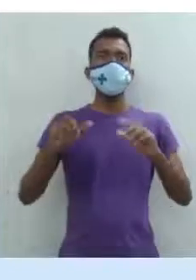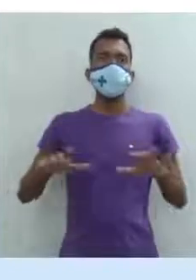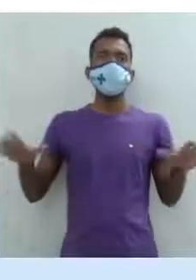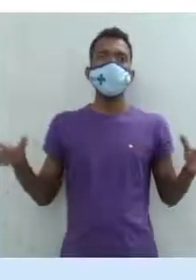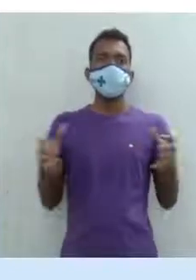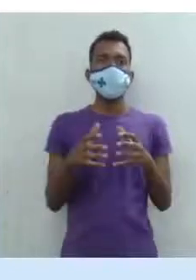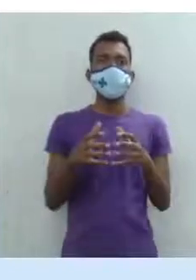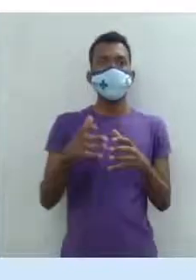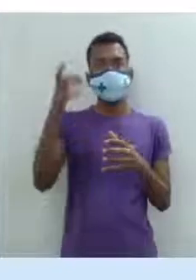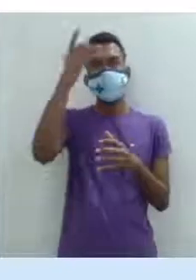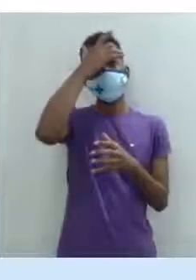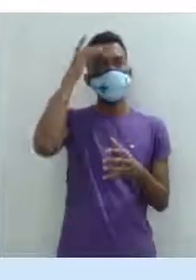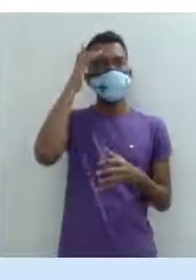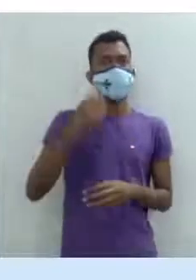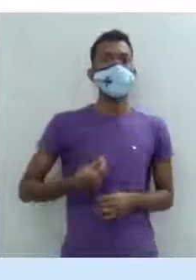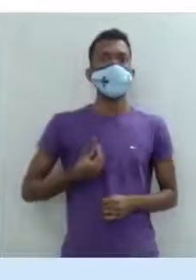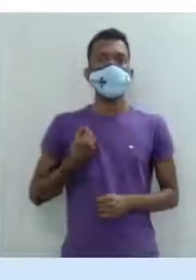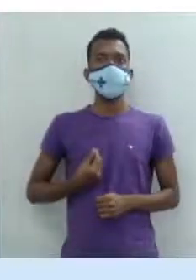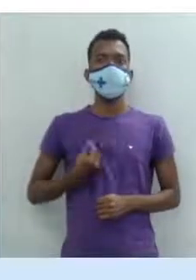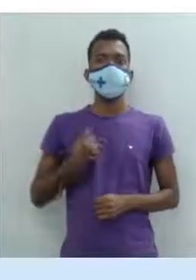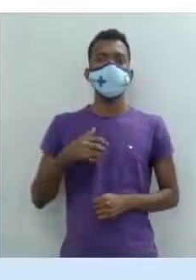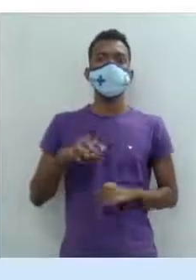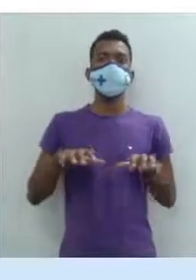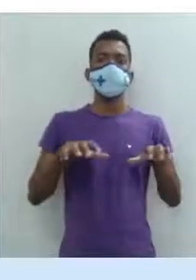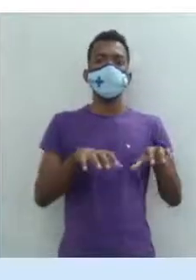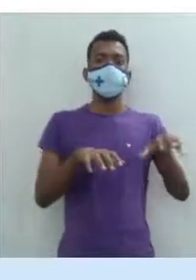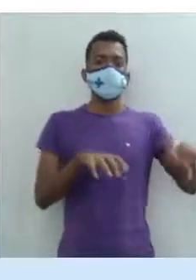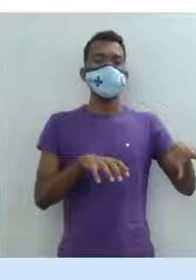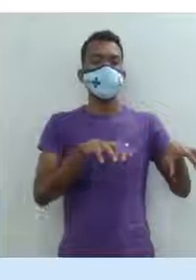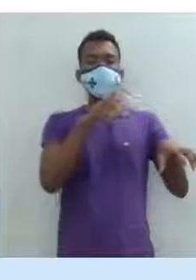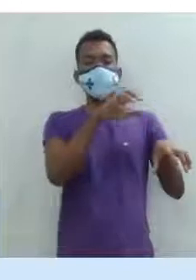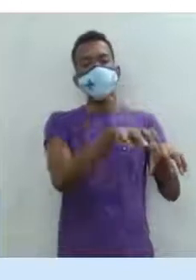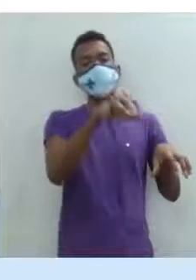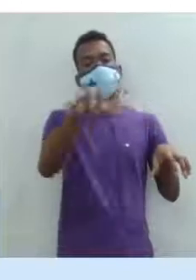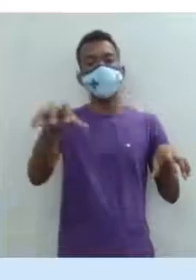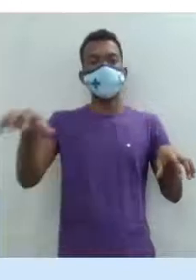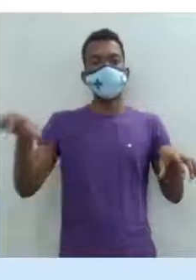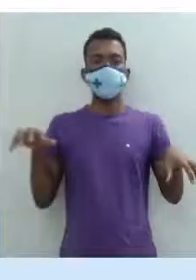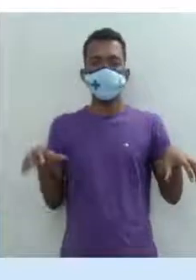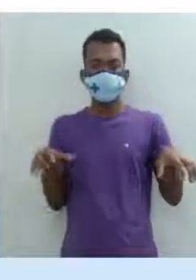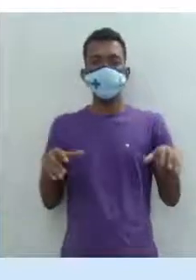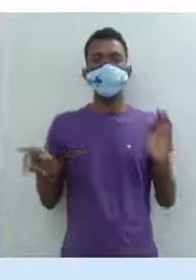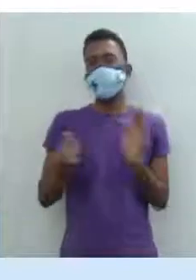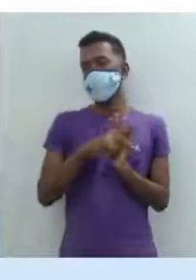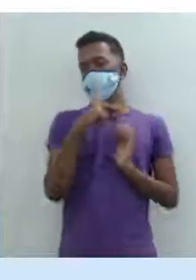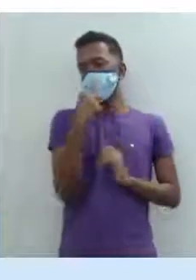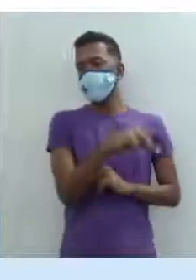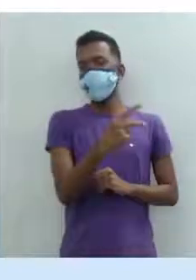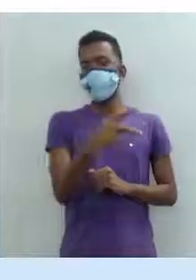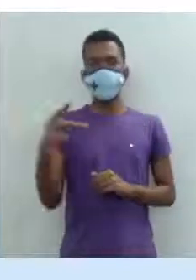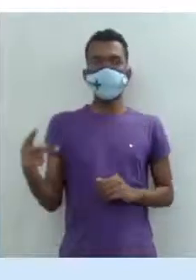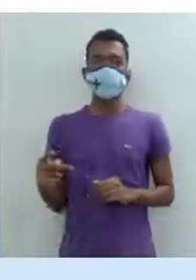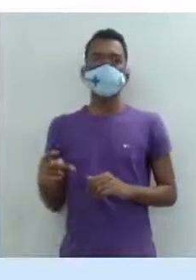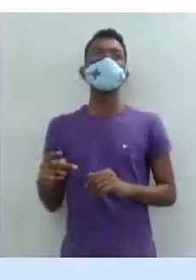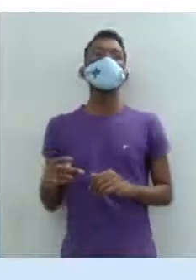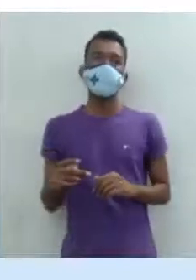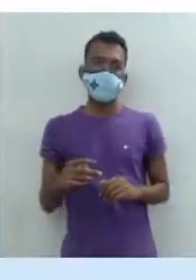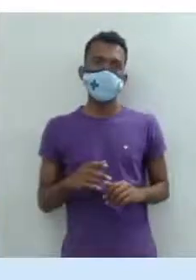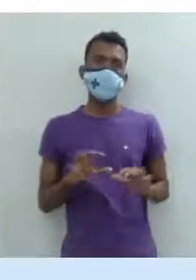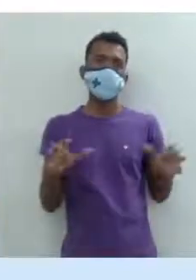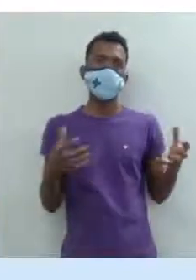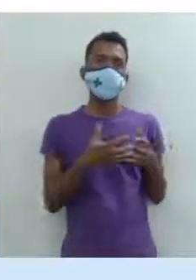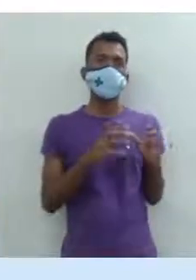conjunto de pessoas que vivem em cada aldeia, né? Enquanto um grupo,